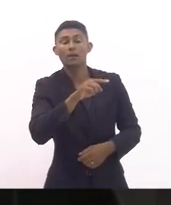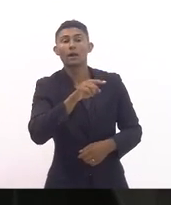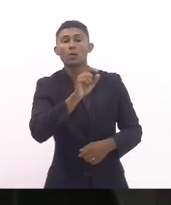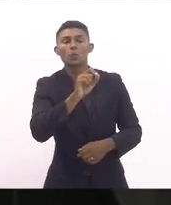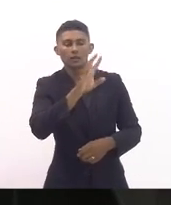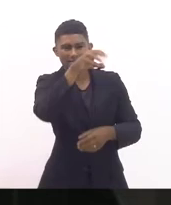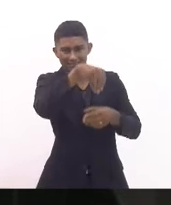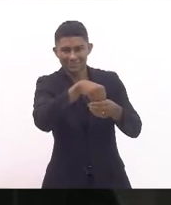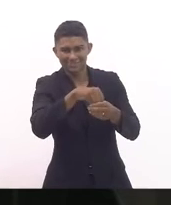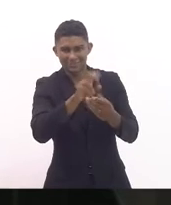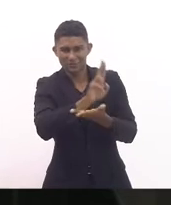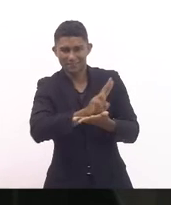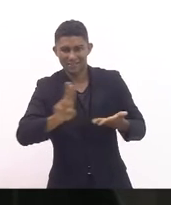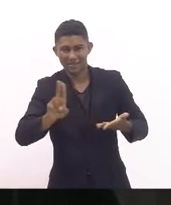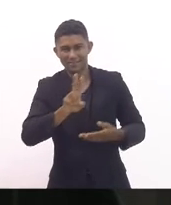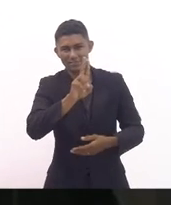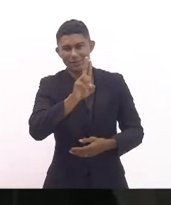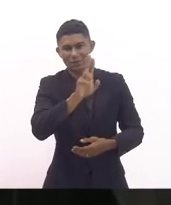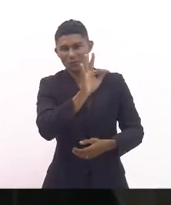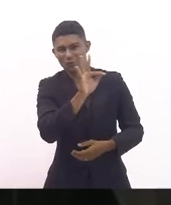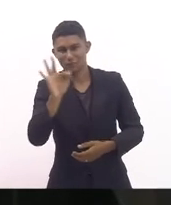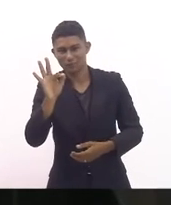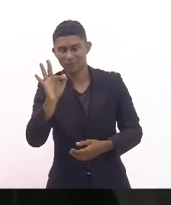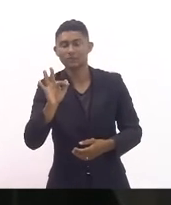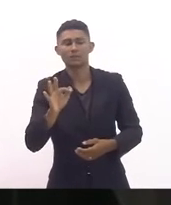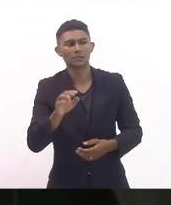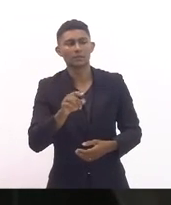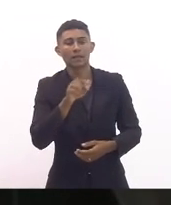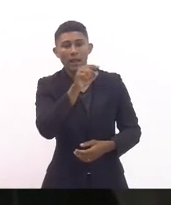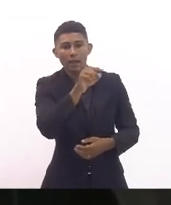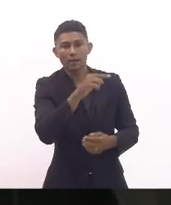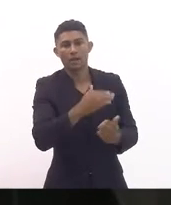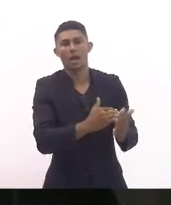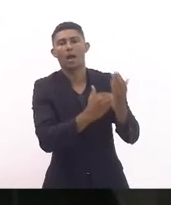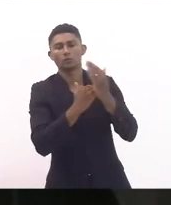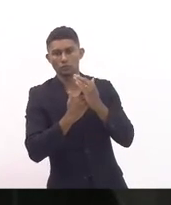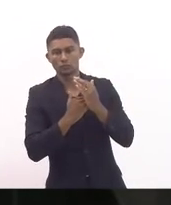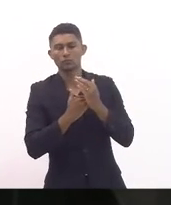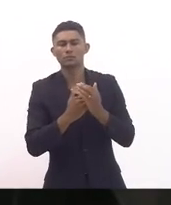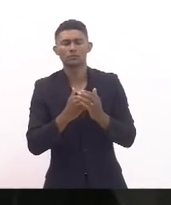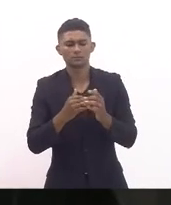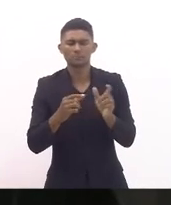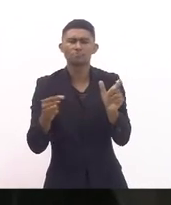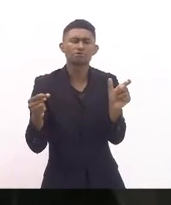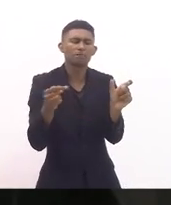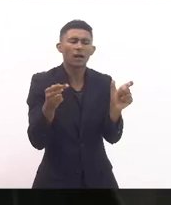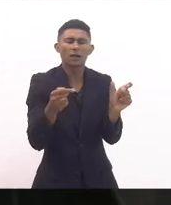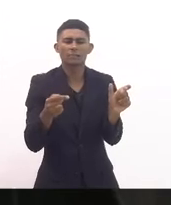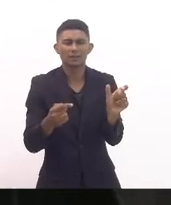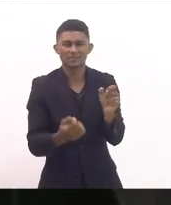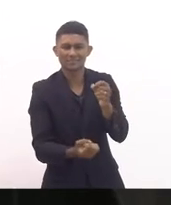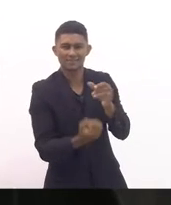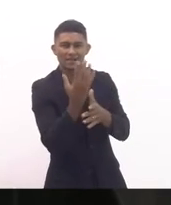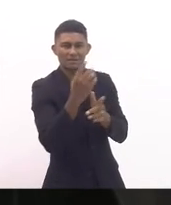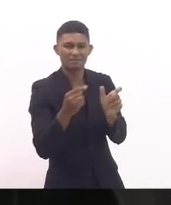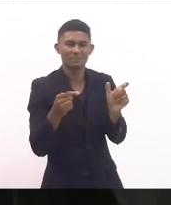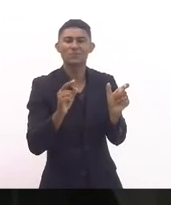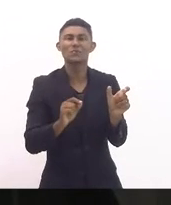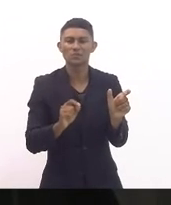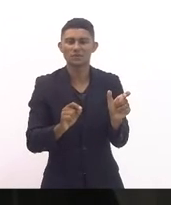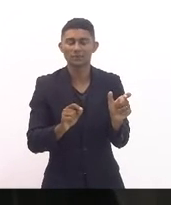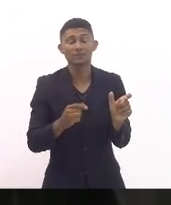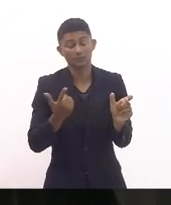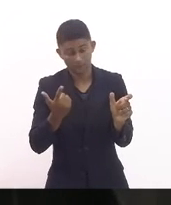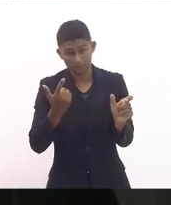coordenador da assessoria fiscal aqui da Assembleia é que ajudou ajudaram a cunhar a expressão Mauro Osório outros é de que o